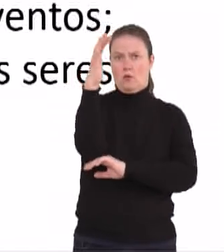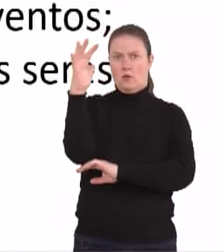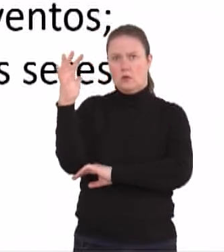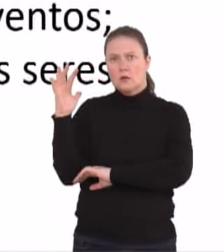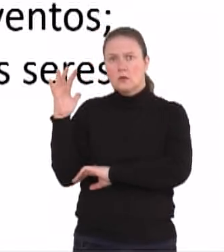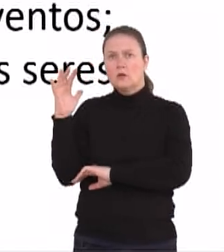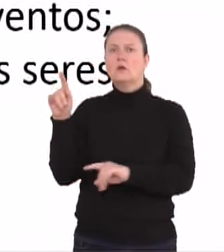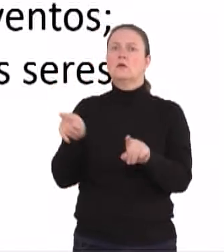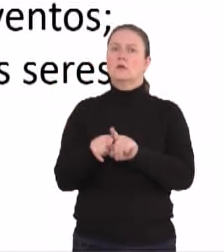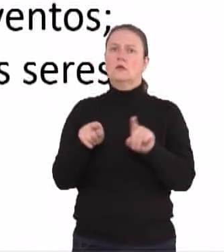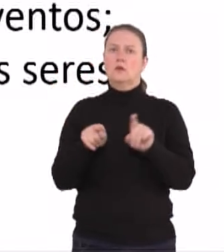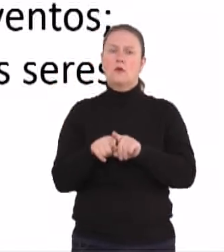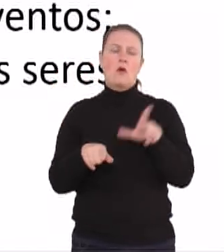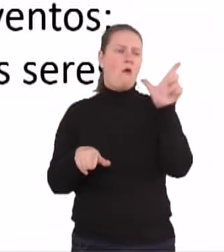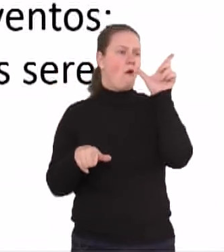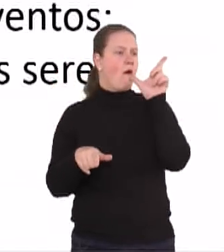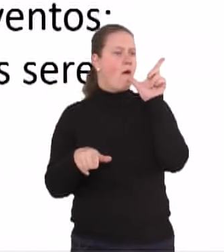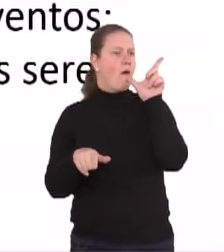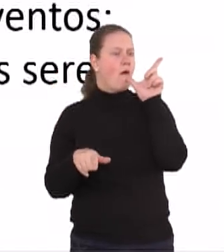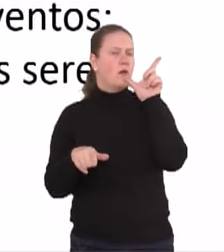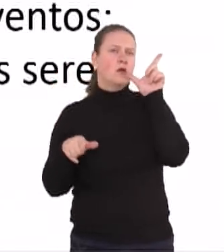Tohirmateia, deus dos ventos,